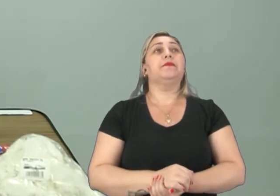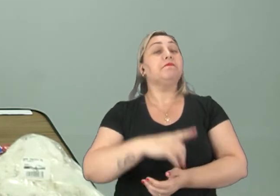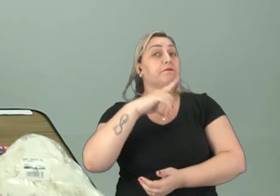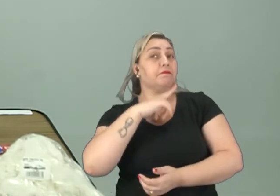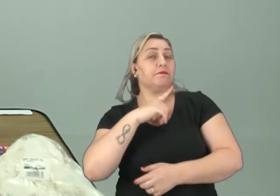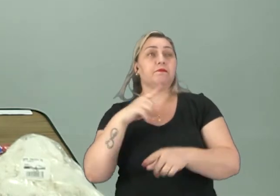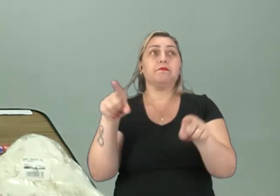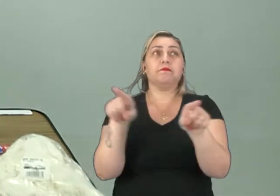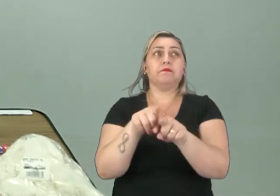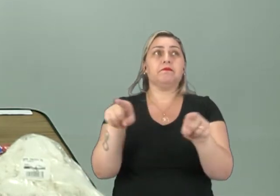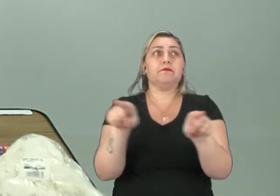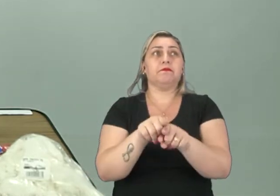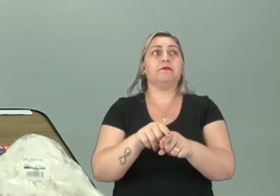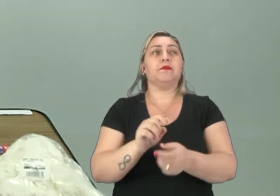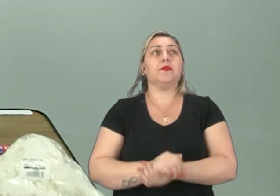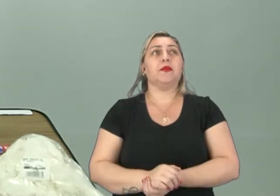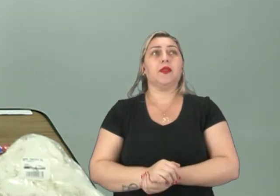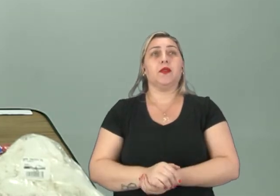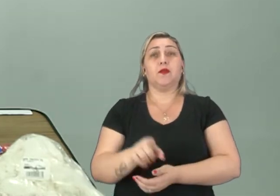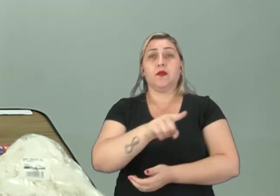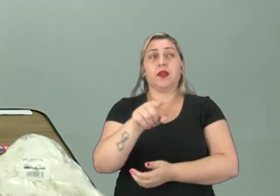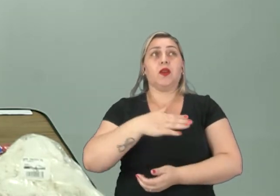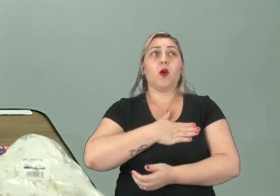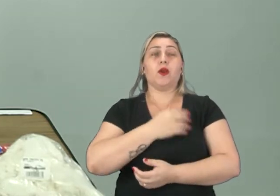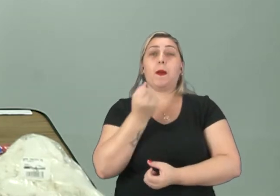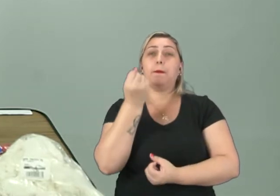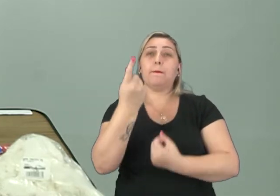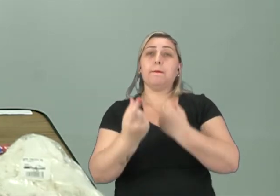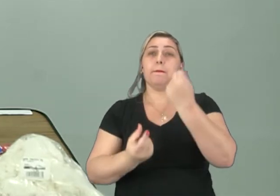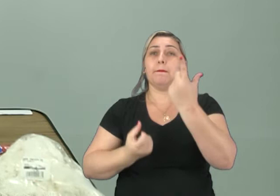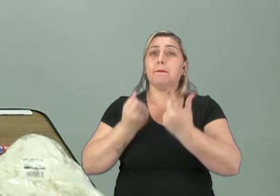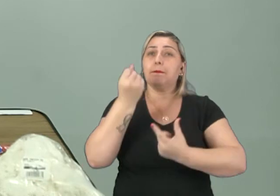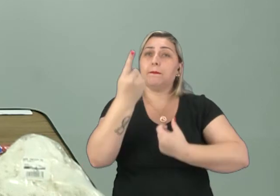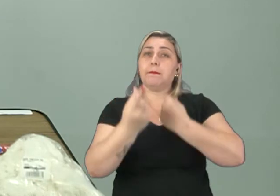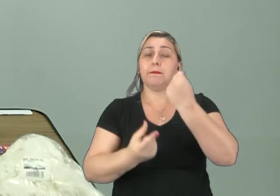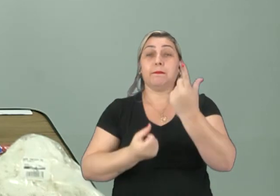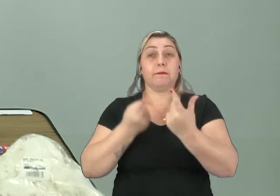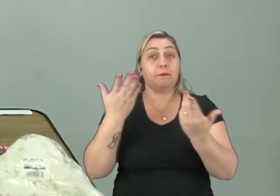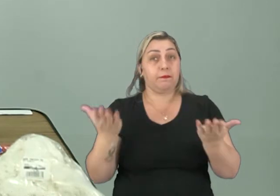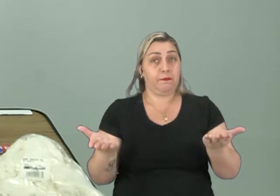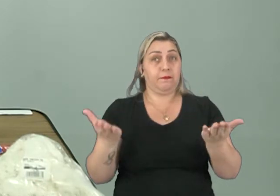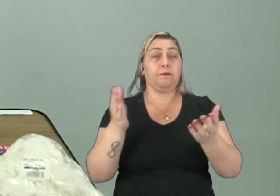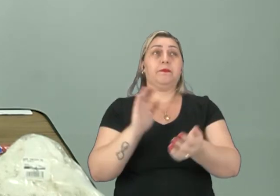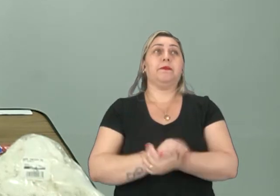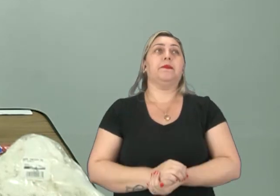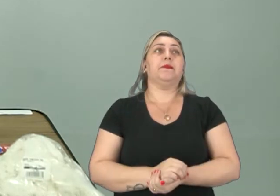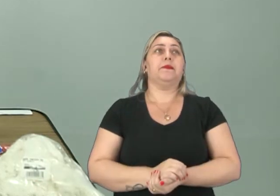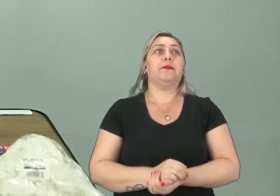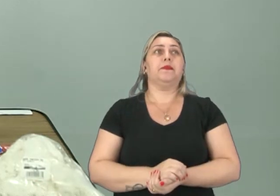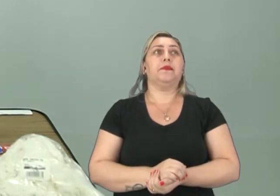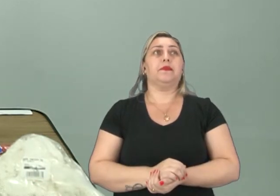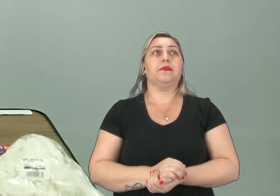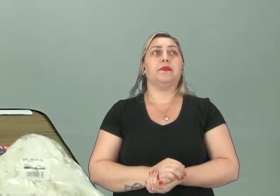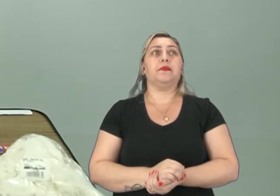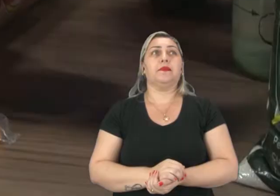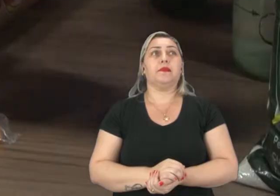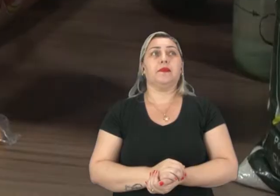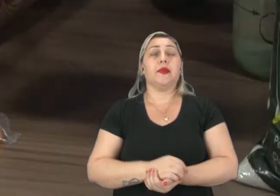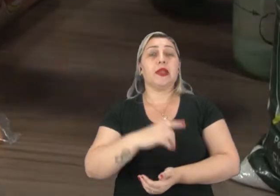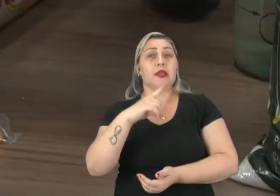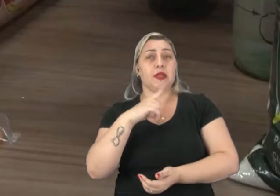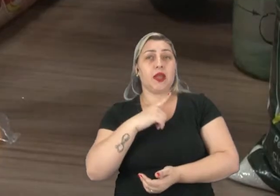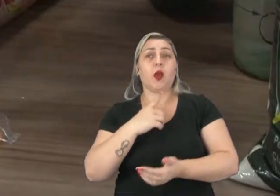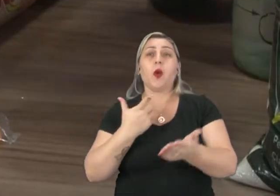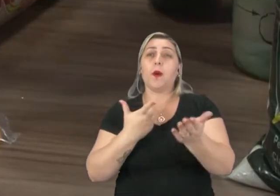Nós temos aqui uma coisa que geralmente vocês gostam muito, que é a pipoca. A pipoca, apesar dela ela